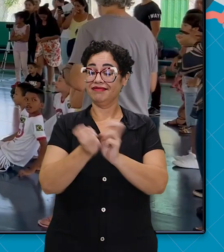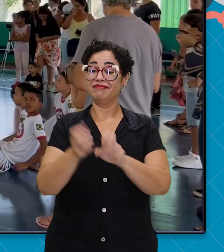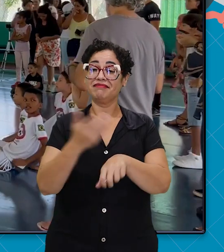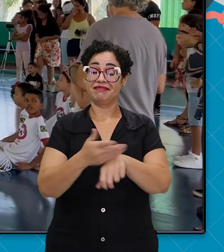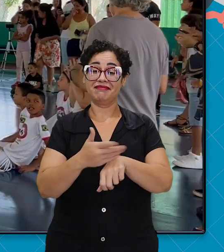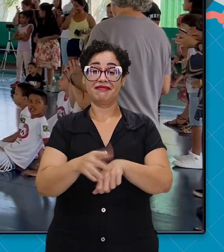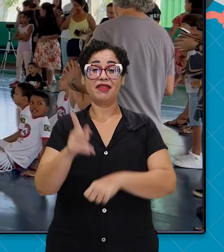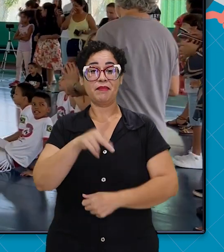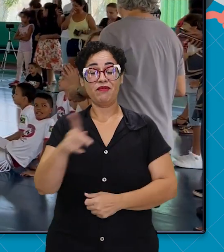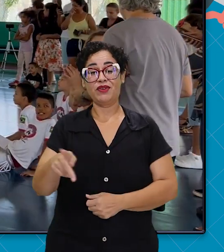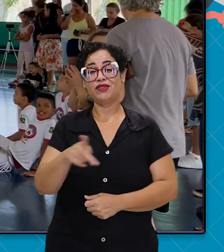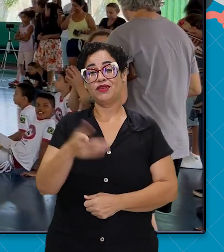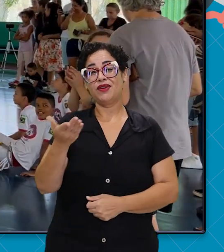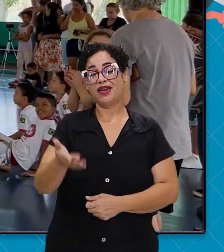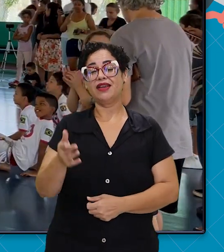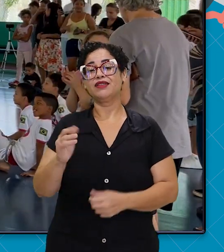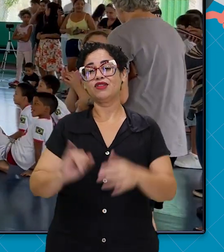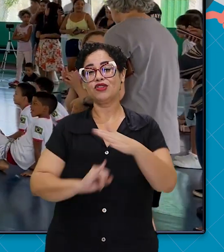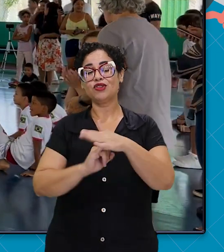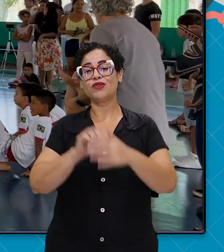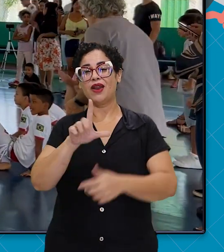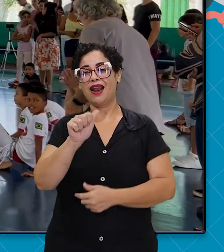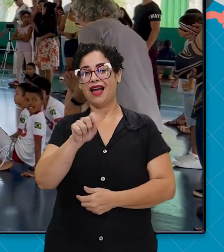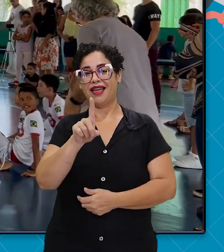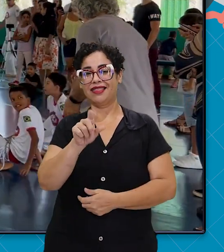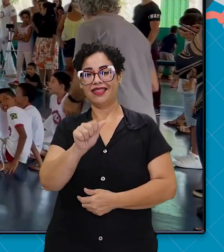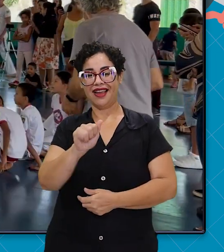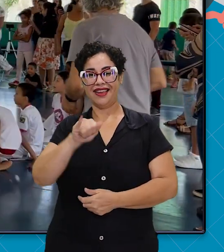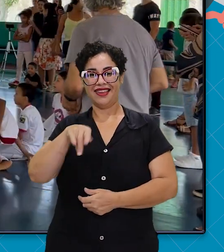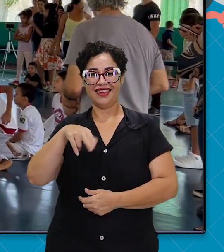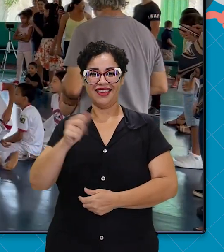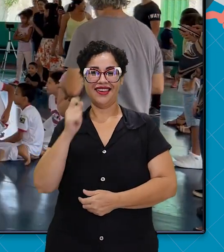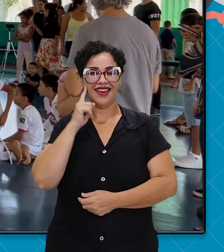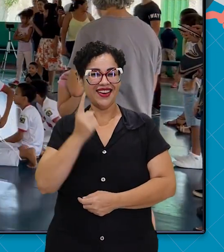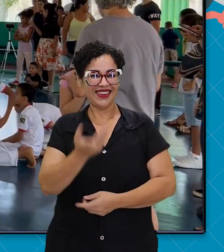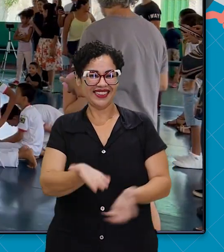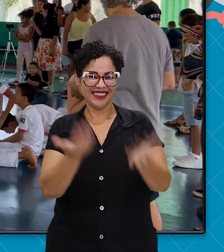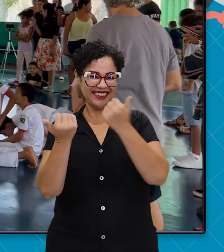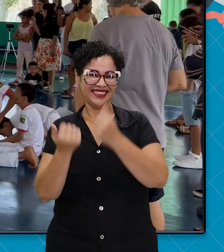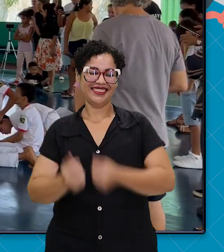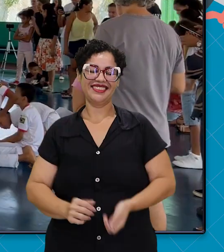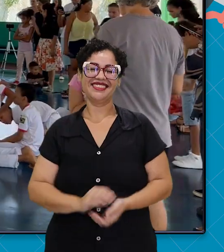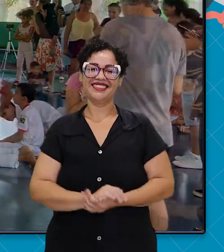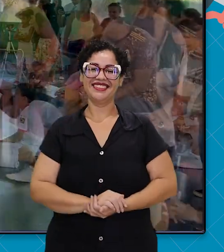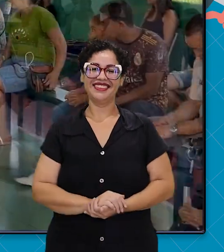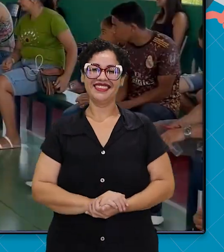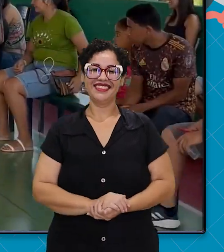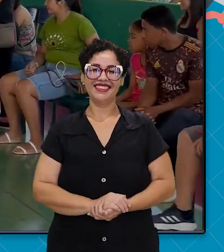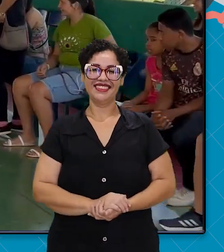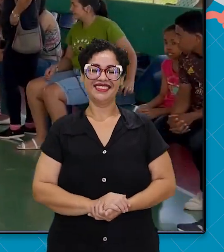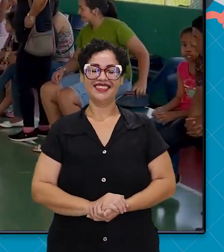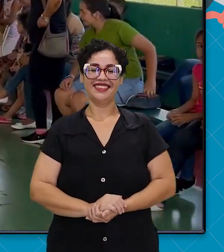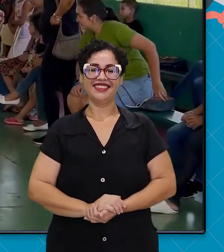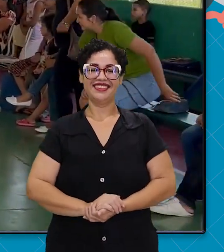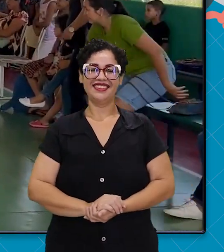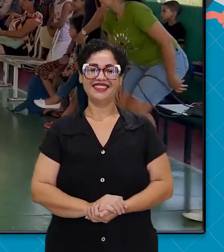práticas de capoeira desenvolvidas pelo professor Faísca do Instituto Ladainha Capoeira. Vem capoeirar com a gente!